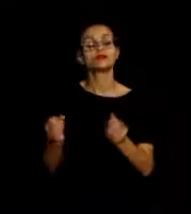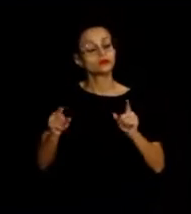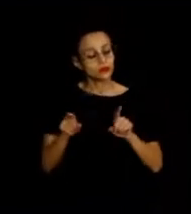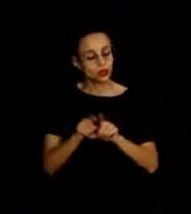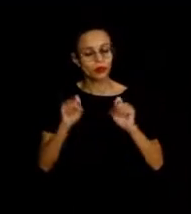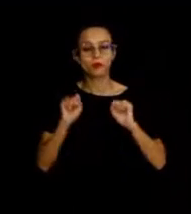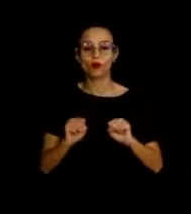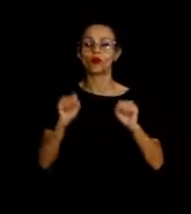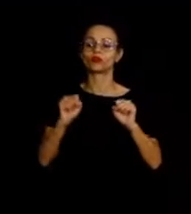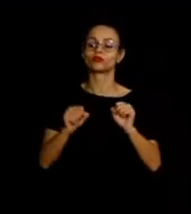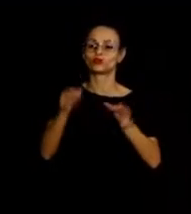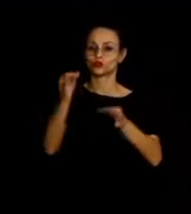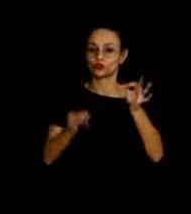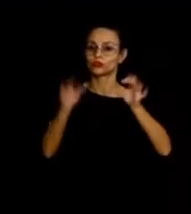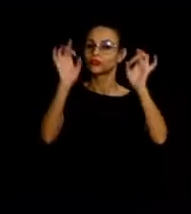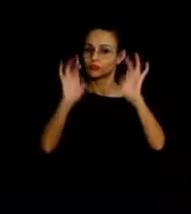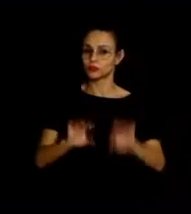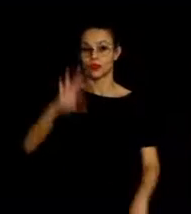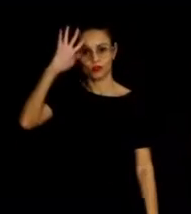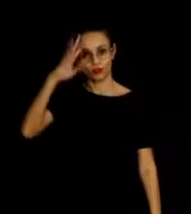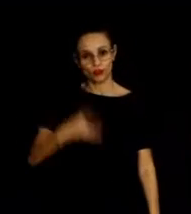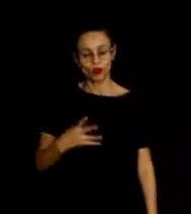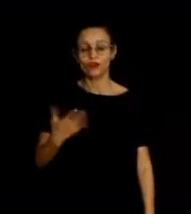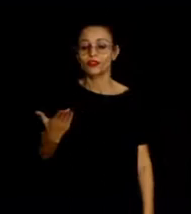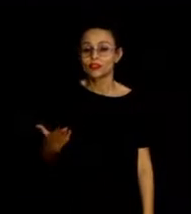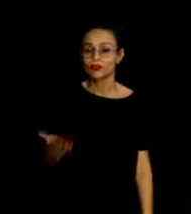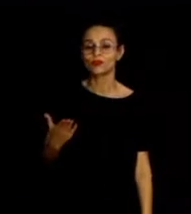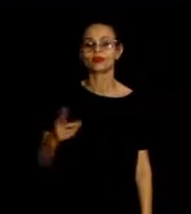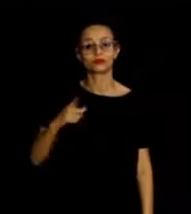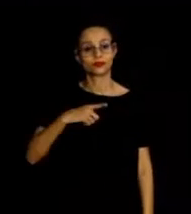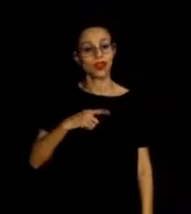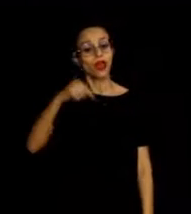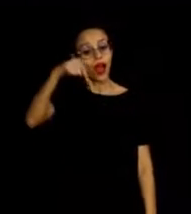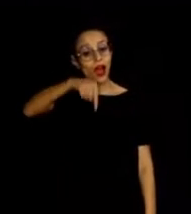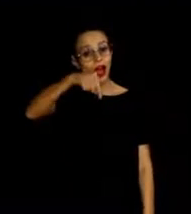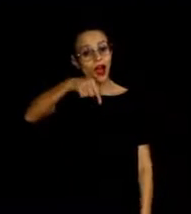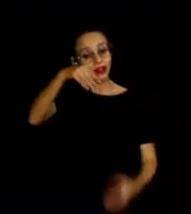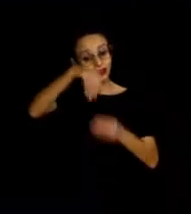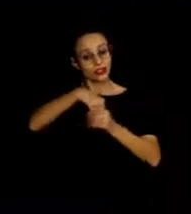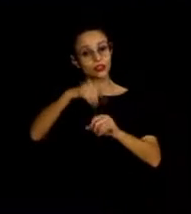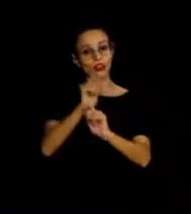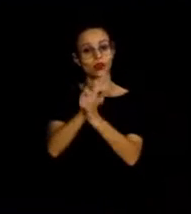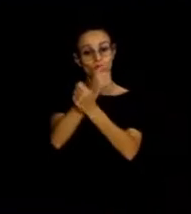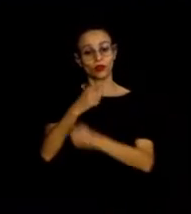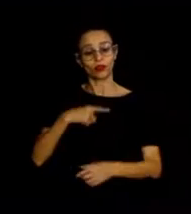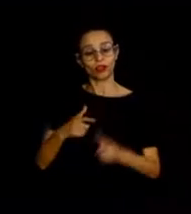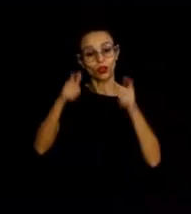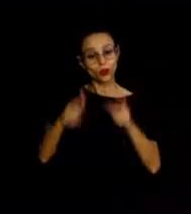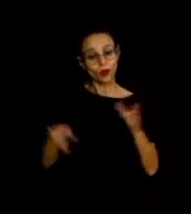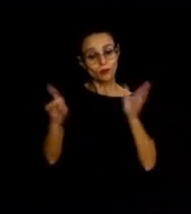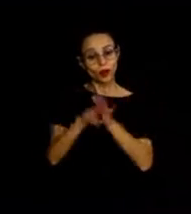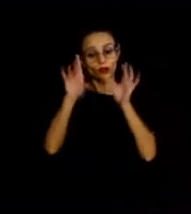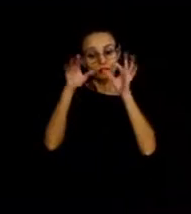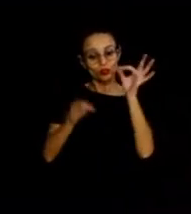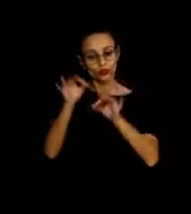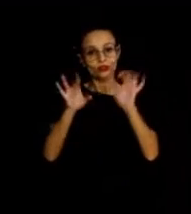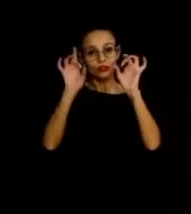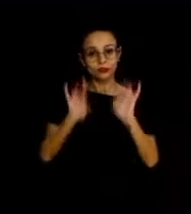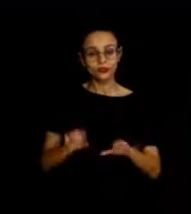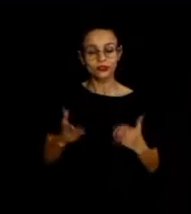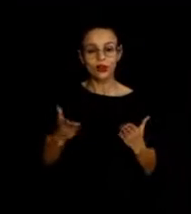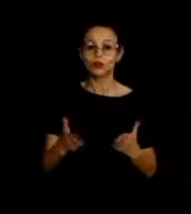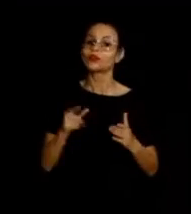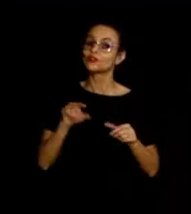também o Juizado Especial resolve e a gente tem uma dessas unidades aqui dentro aqui dentro e isso